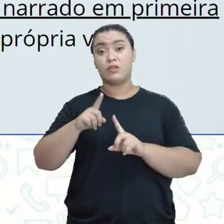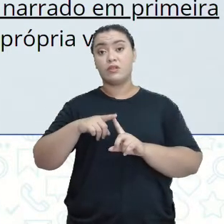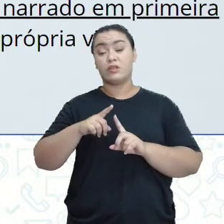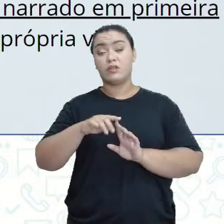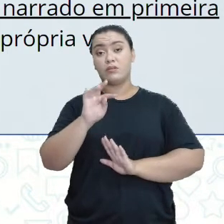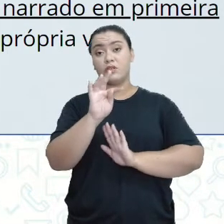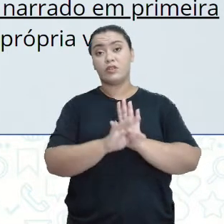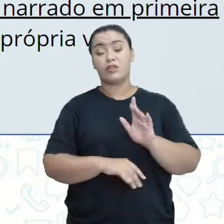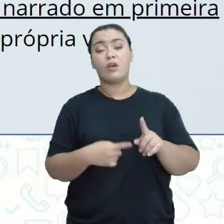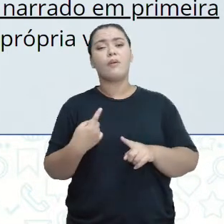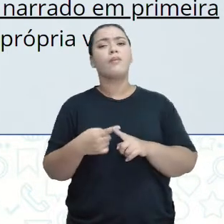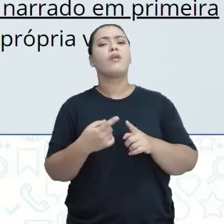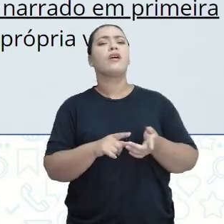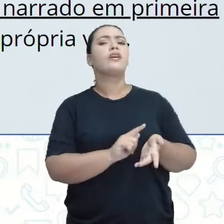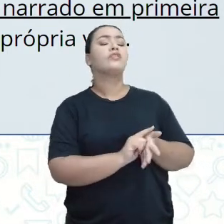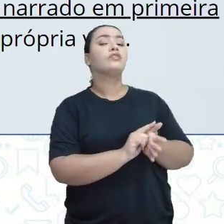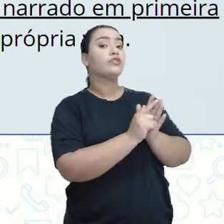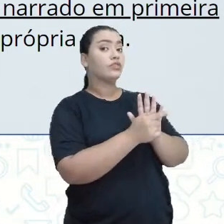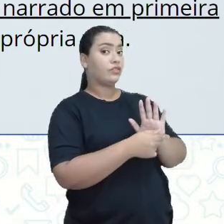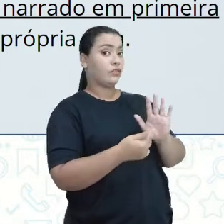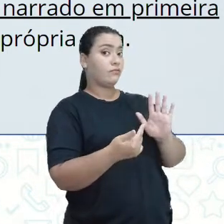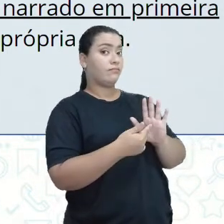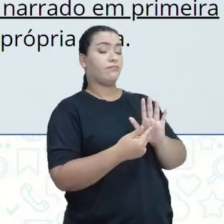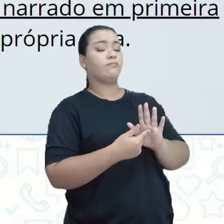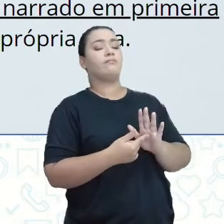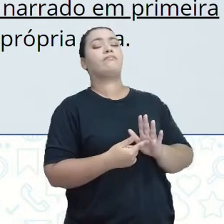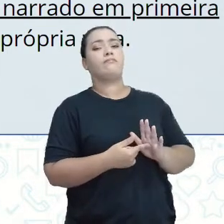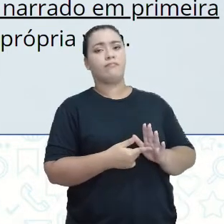Porque os gêneros, eles podem